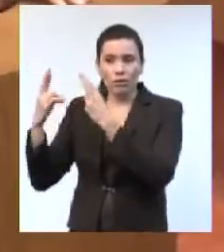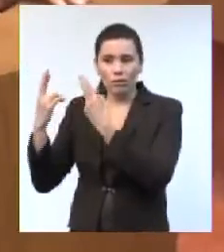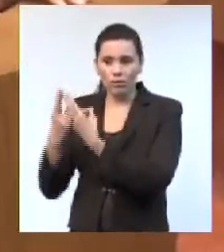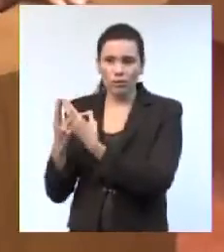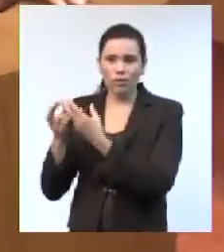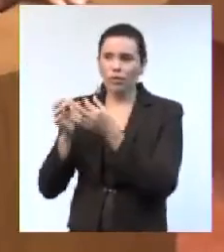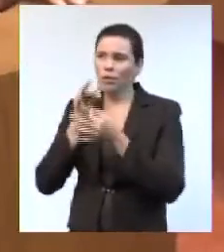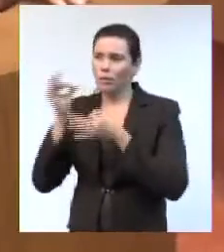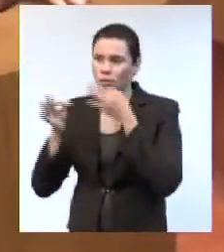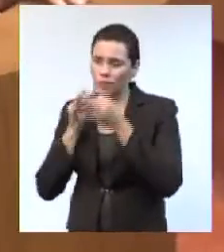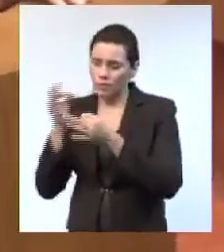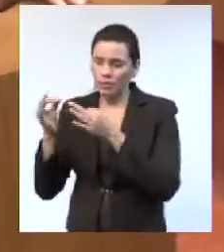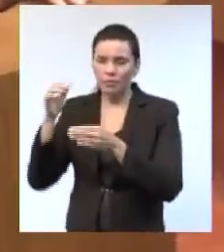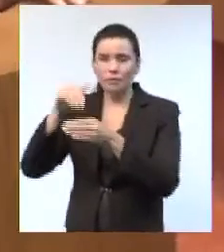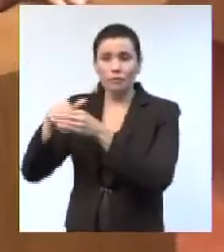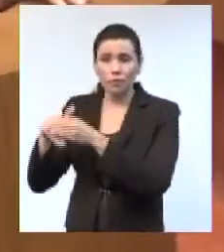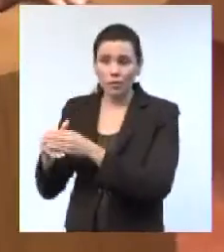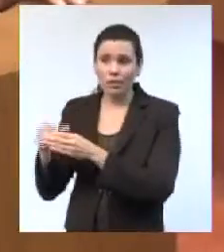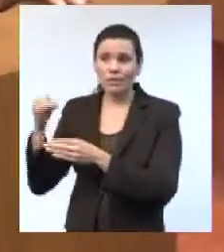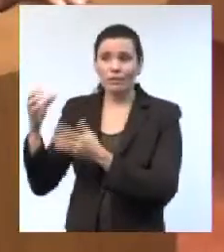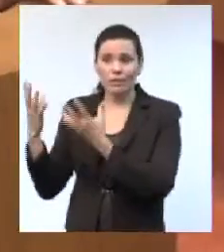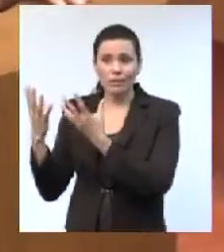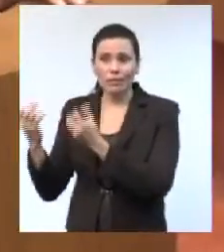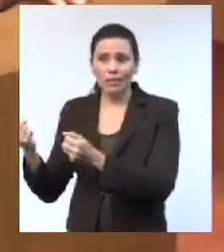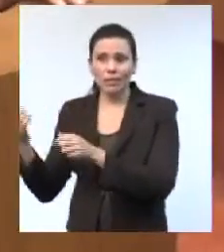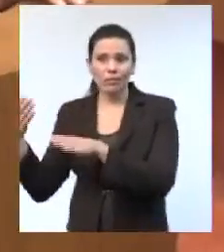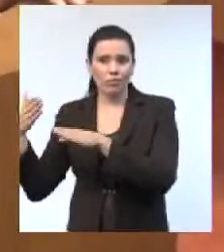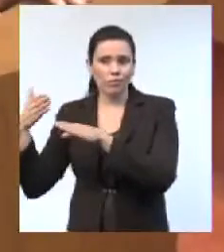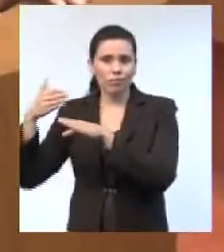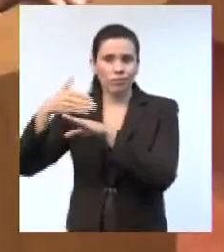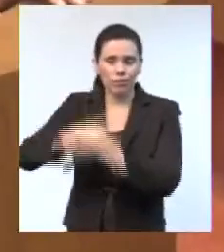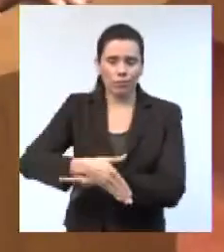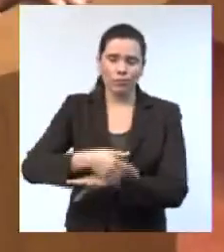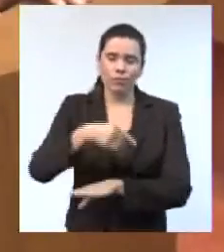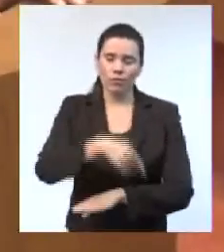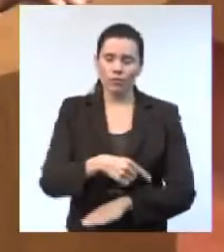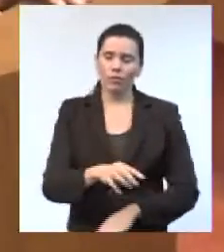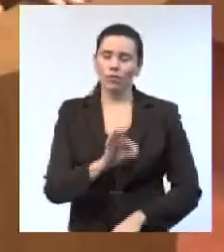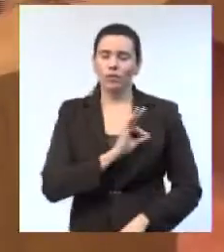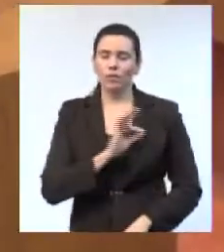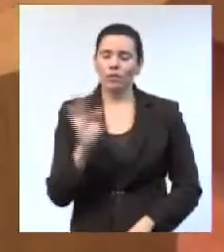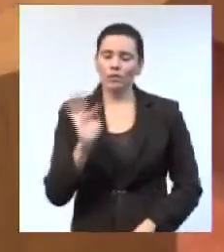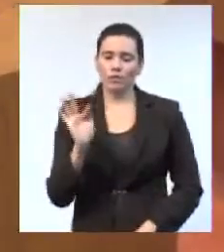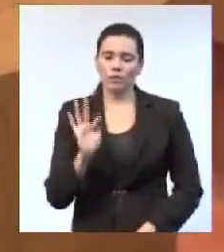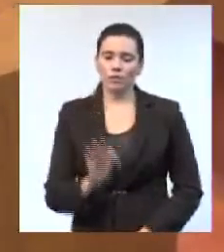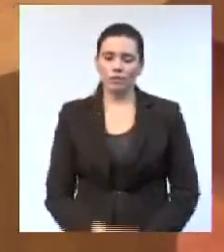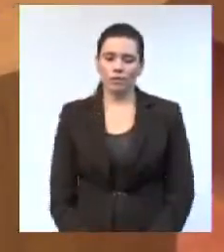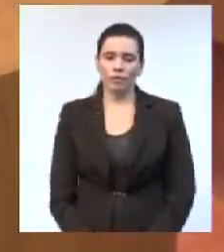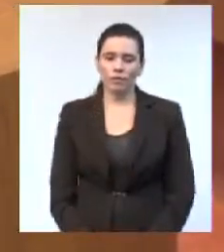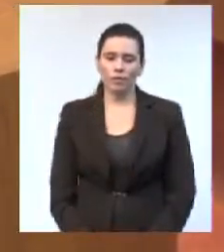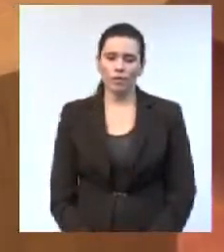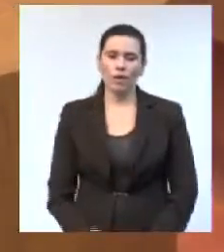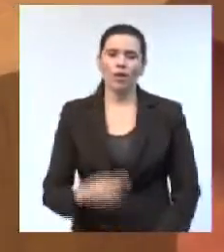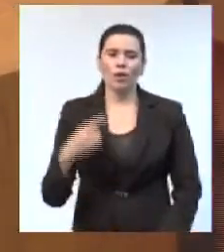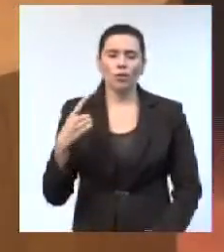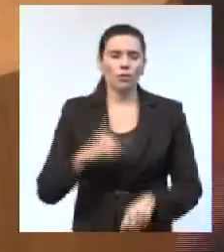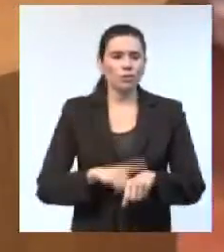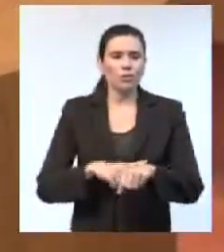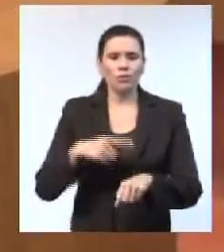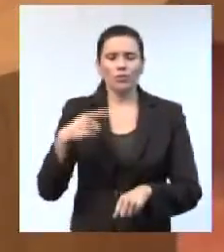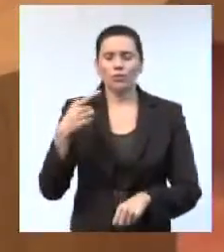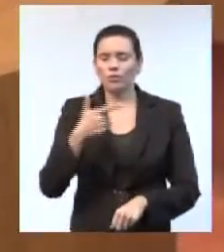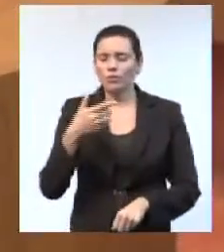essa força de decretar a intervenção para afastar o governador do cargo, por que nos últimos anos a nossa